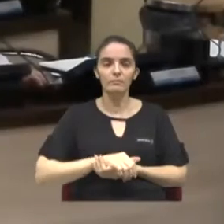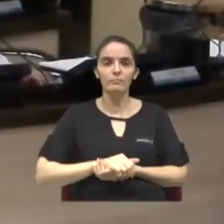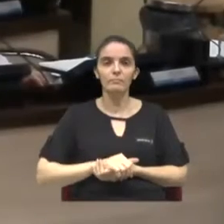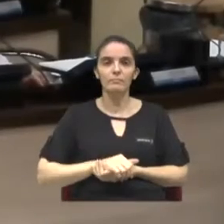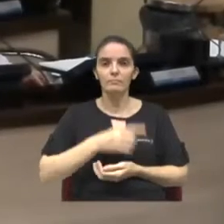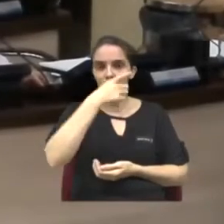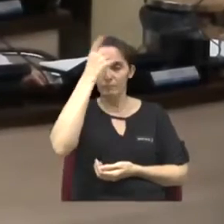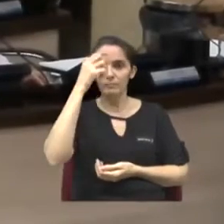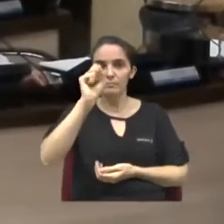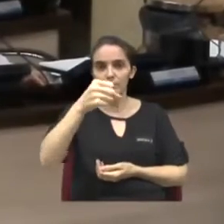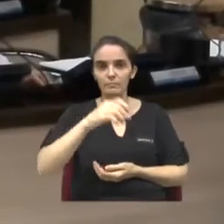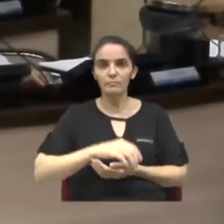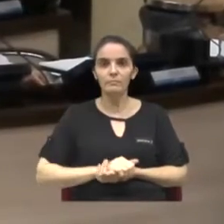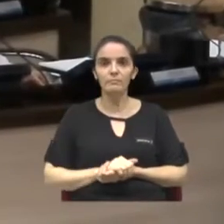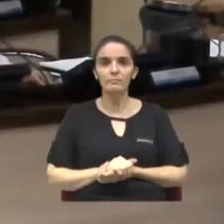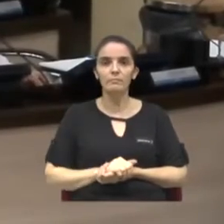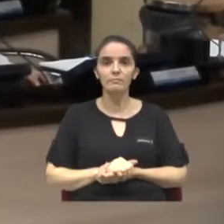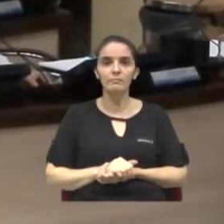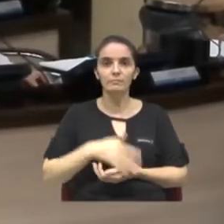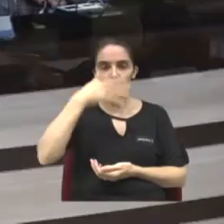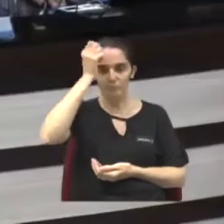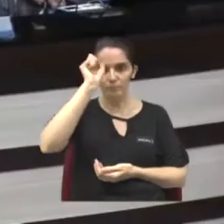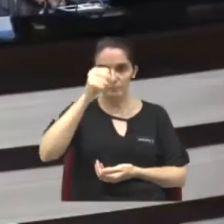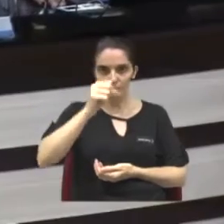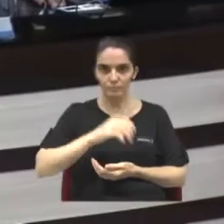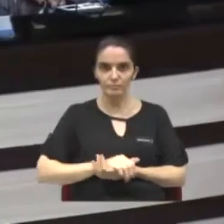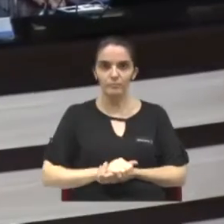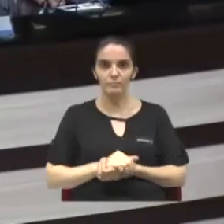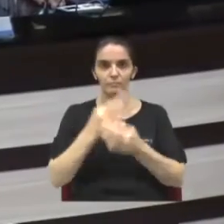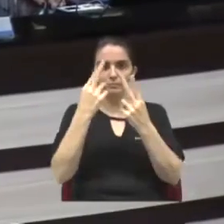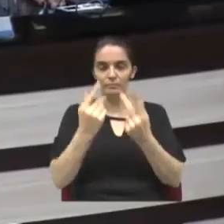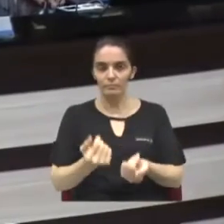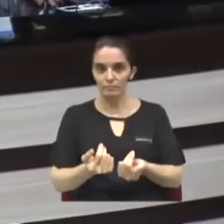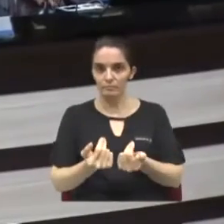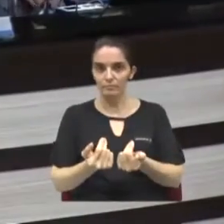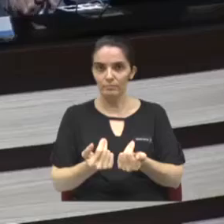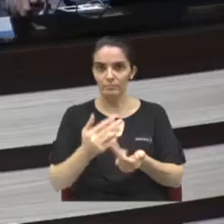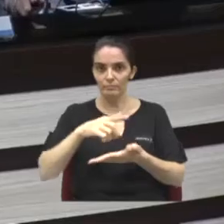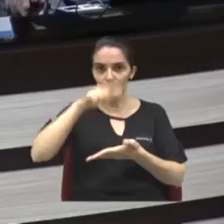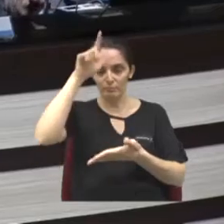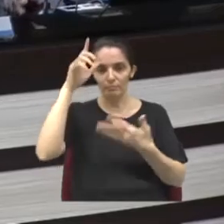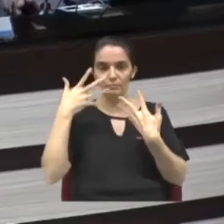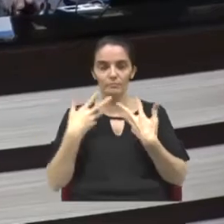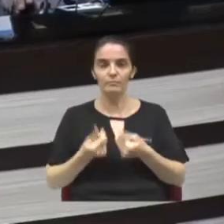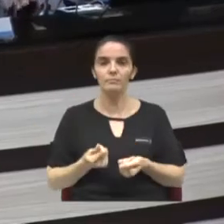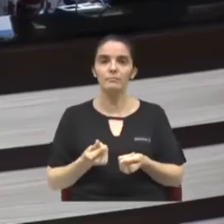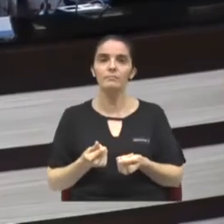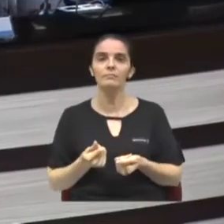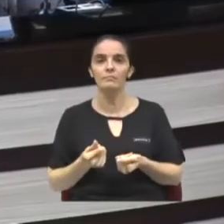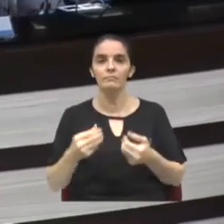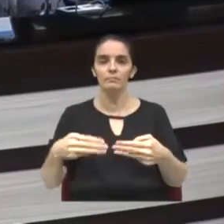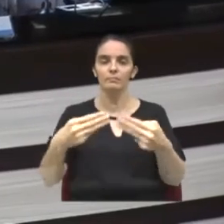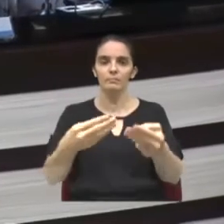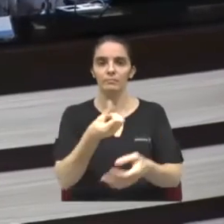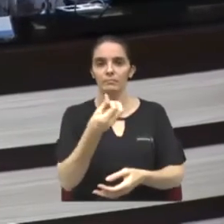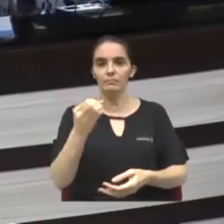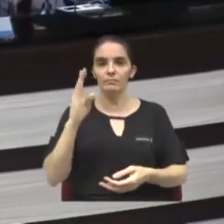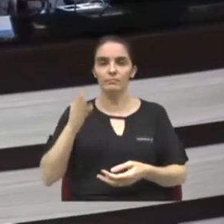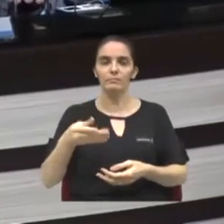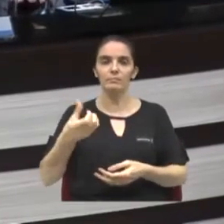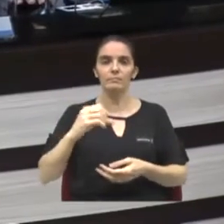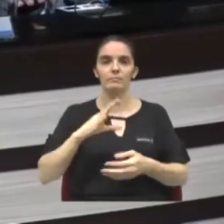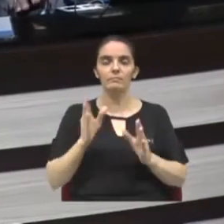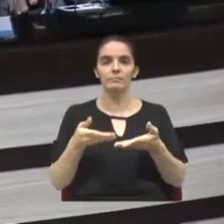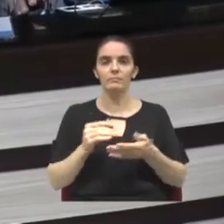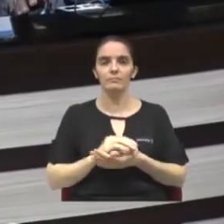Marco Xavier. Sim. Vereador Toninho Franco. Sim. Conforme deliberado pelos líderes, a moção 60/19